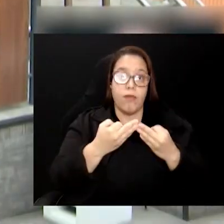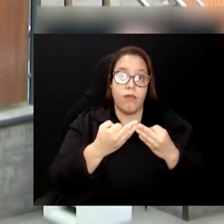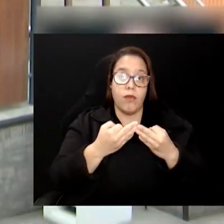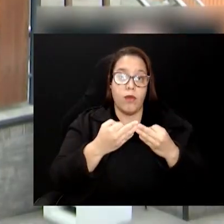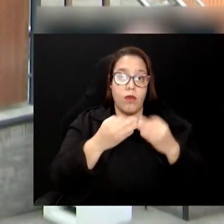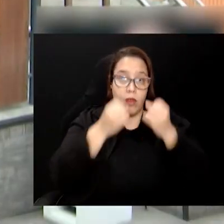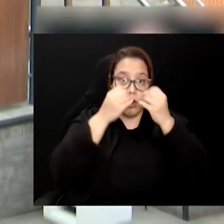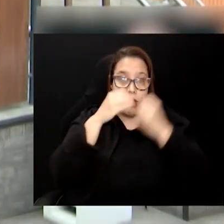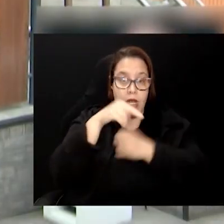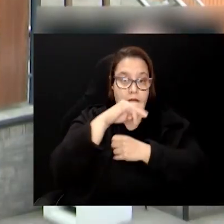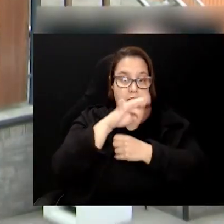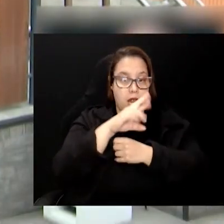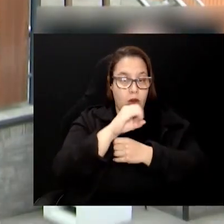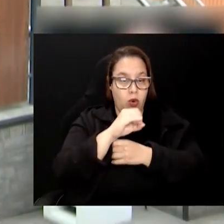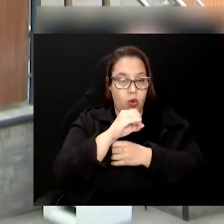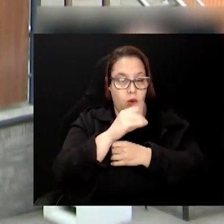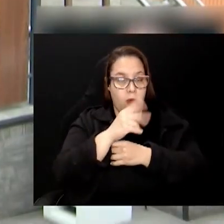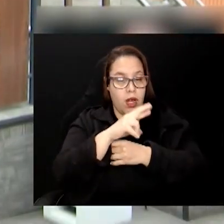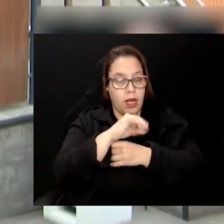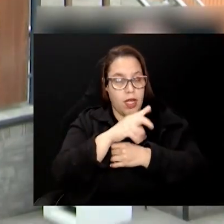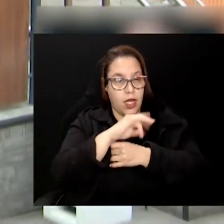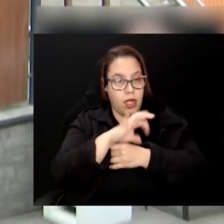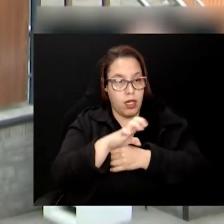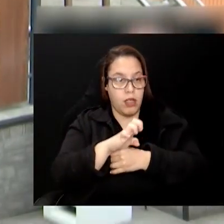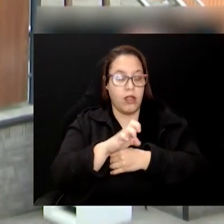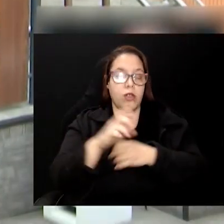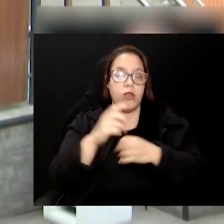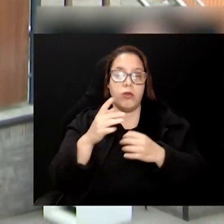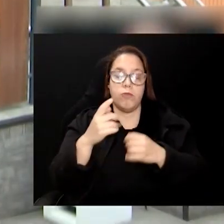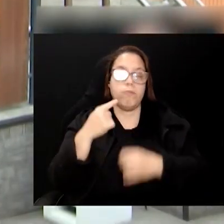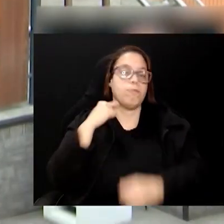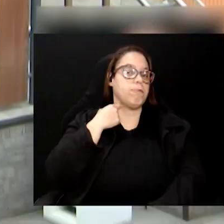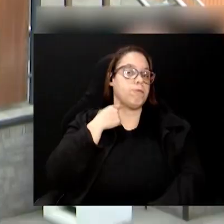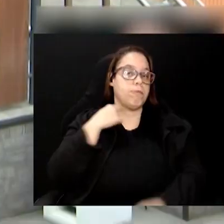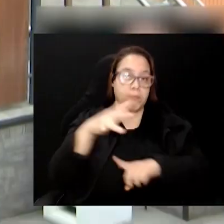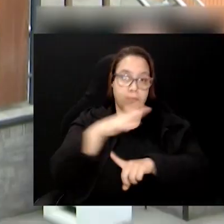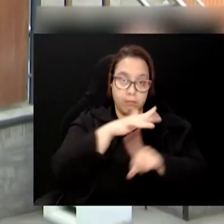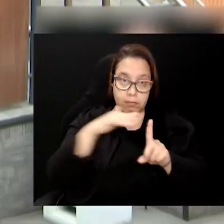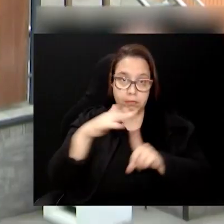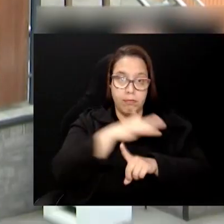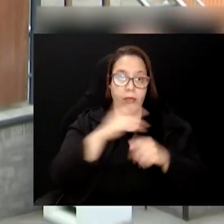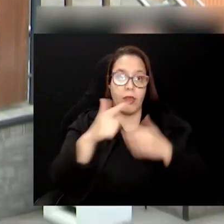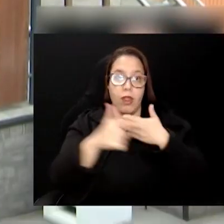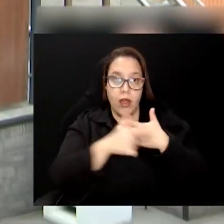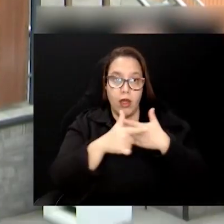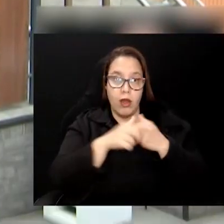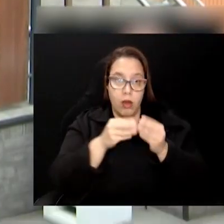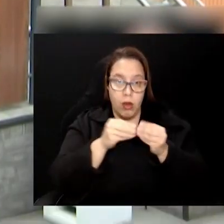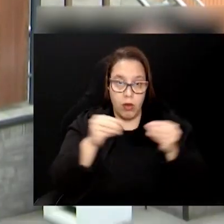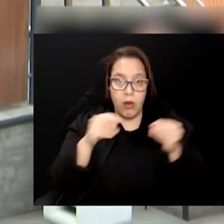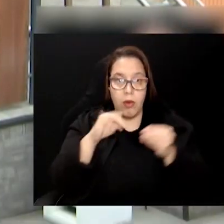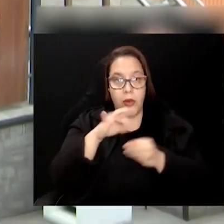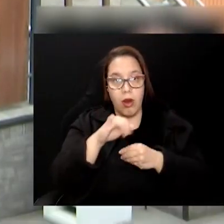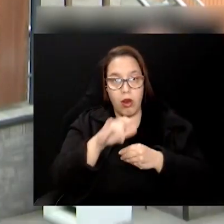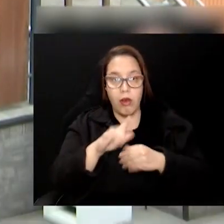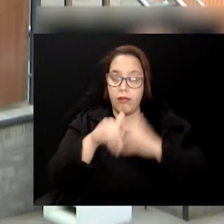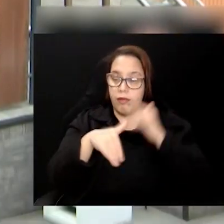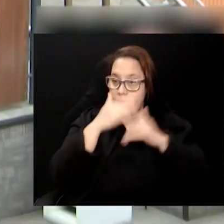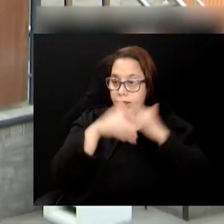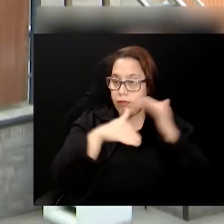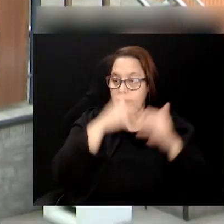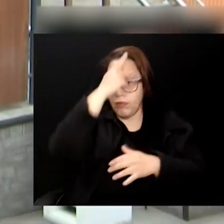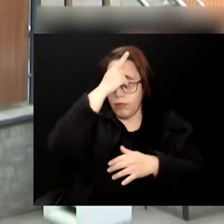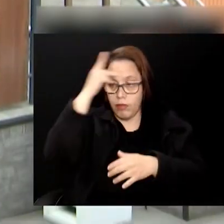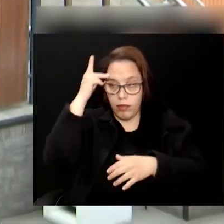neuroplasticidade, os efeitos da contaminação ambiental e o papel de minerais no desenvolvimento de pessoas com transtorno